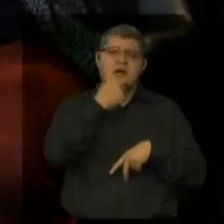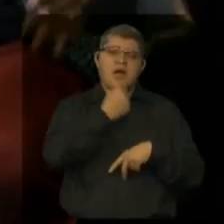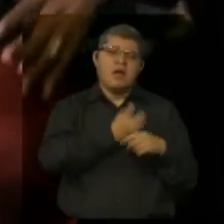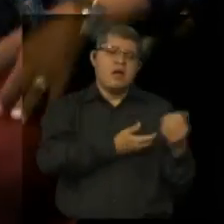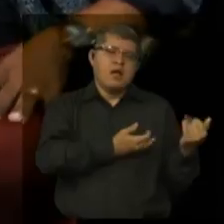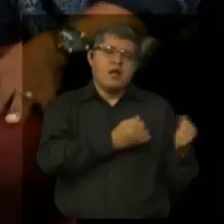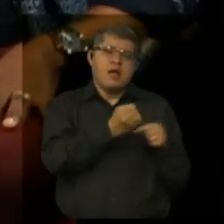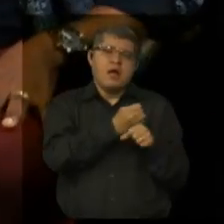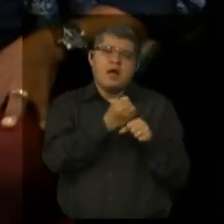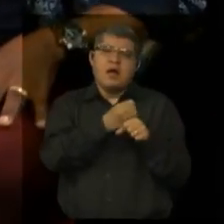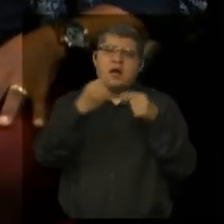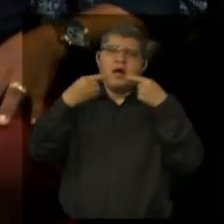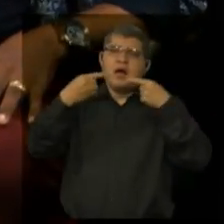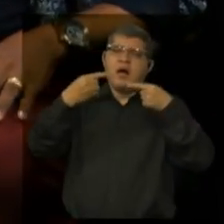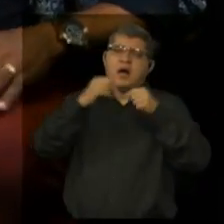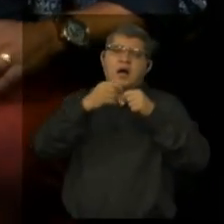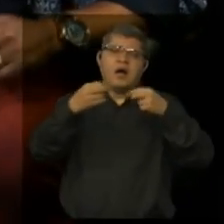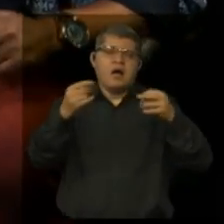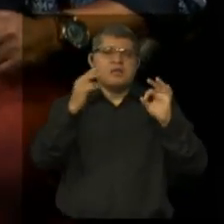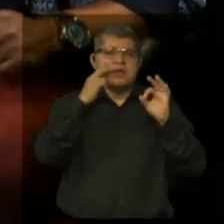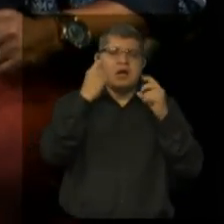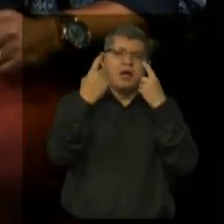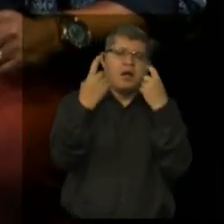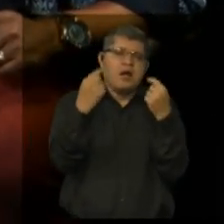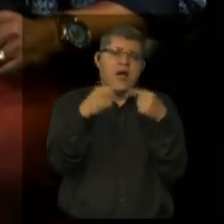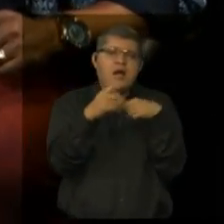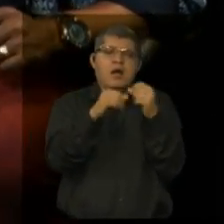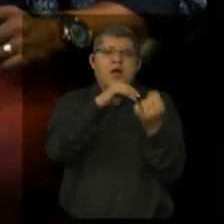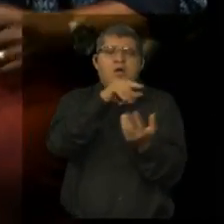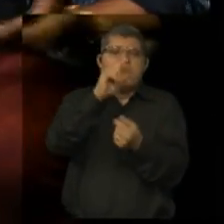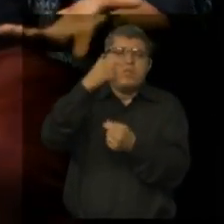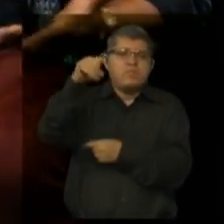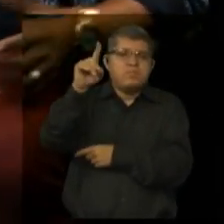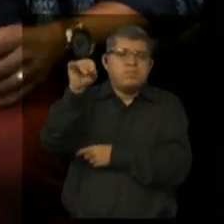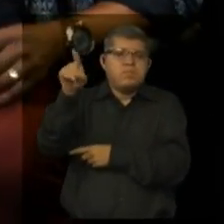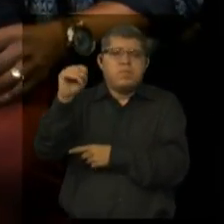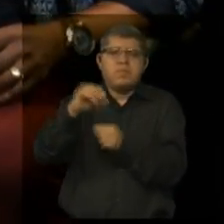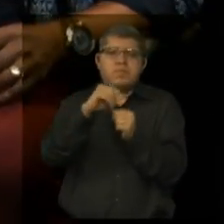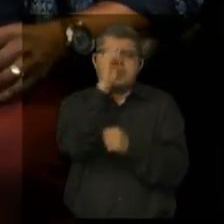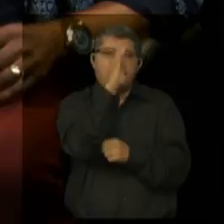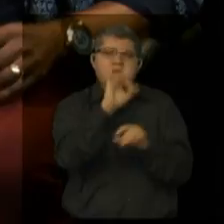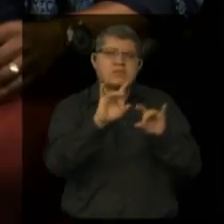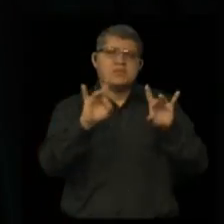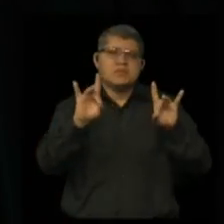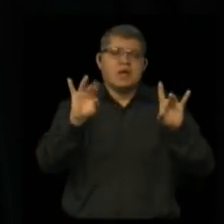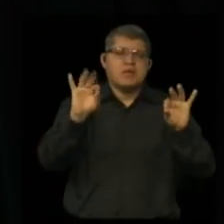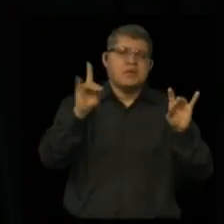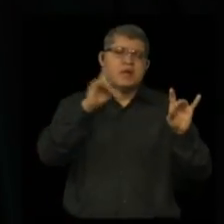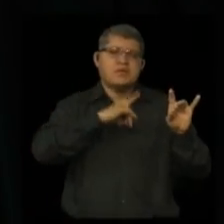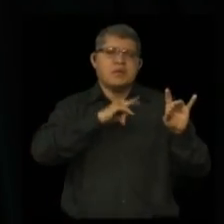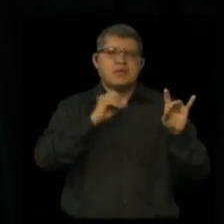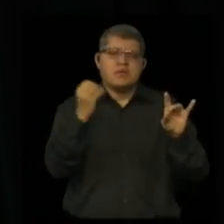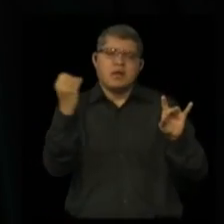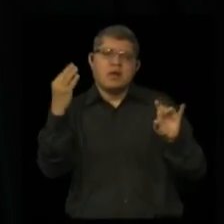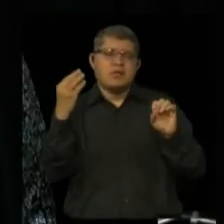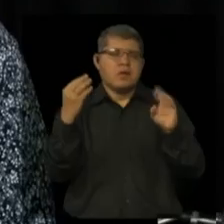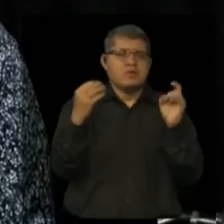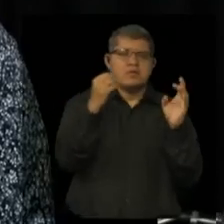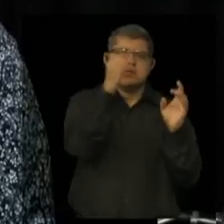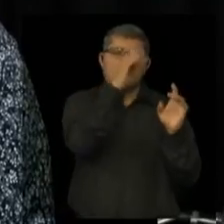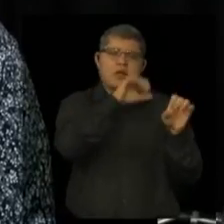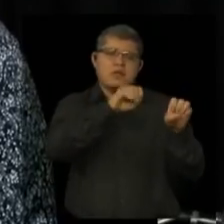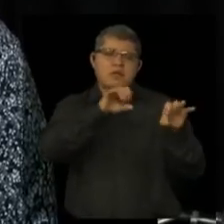né, produzindo coisas interessantíssimas pelo mundo afora, no Brasil em especial. Então, tenho viajado pelo Brasil